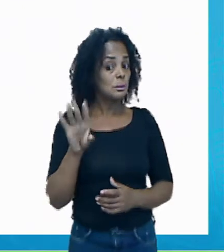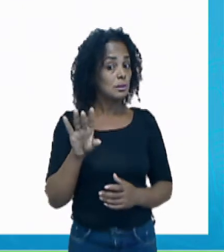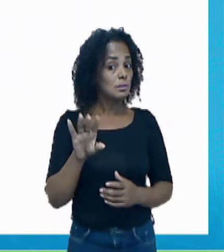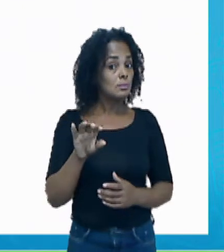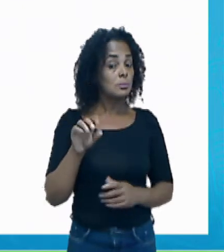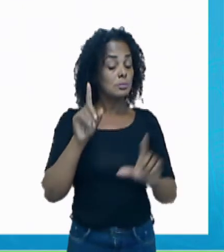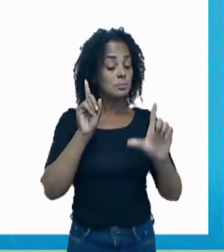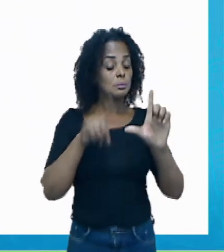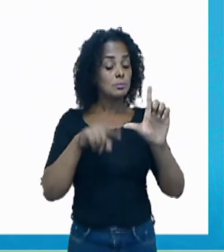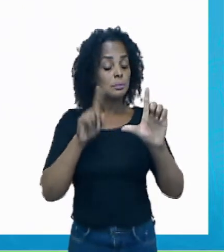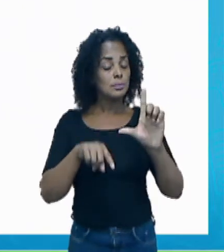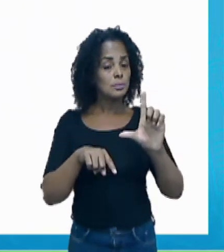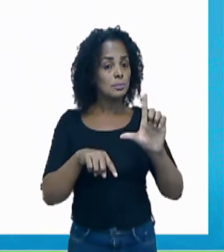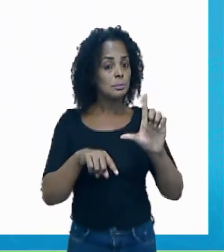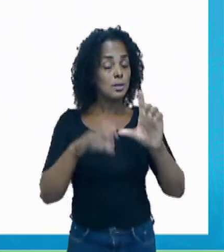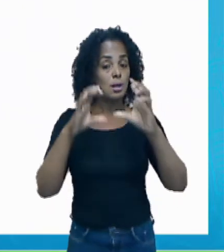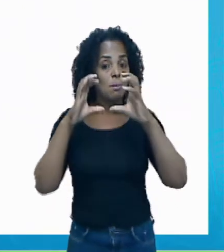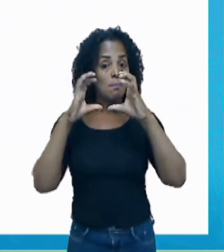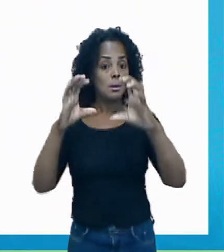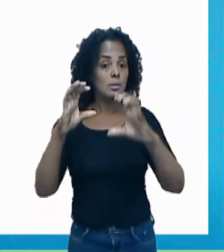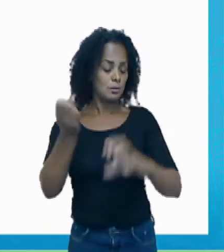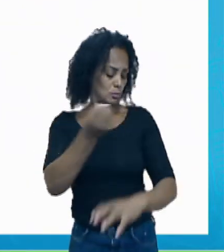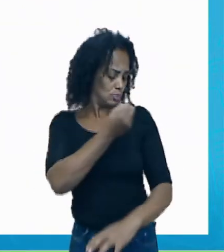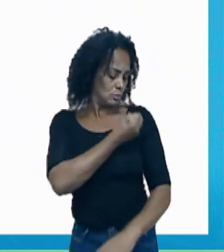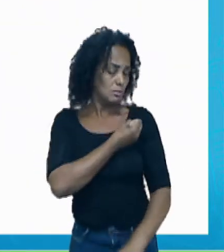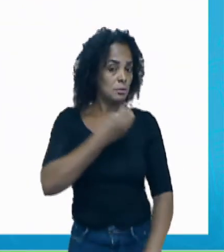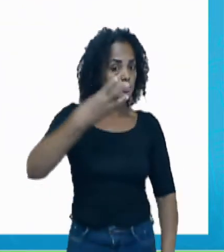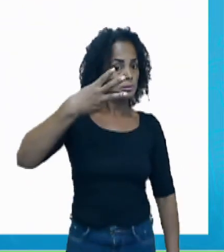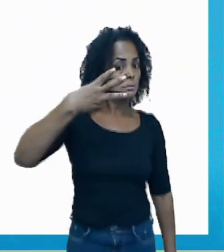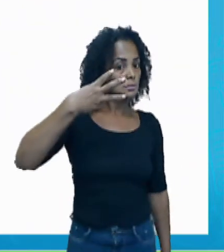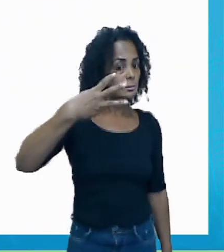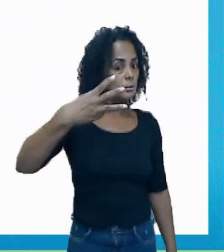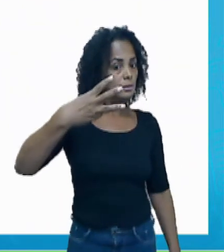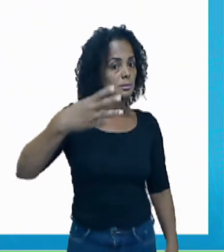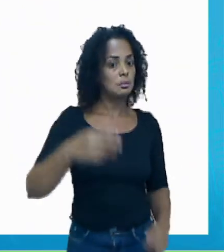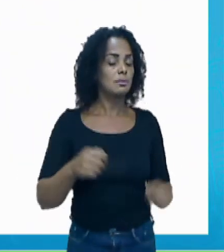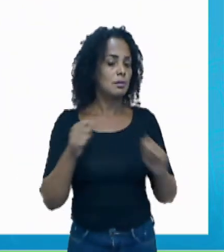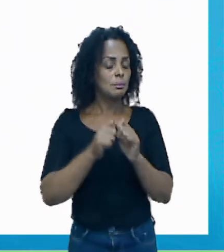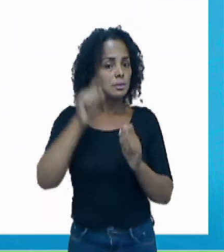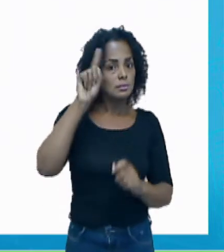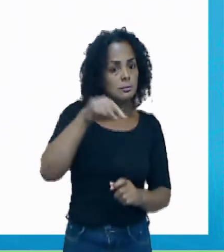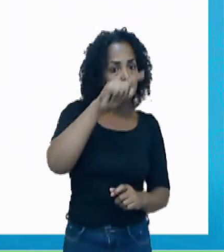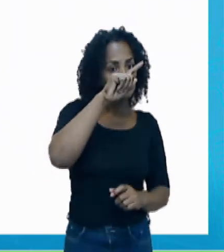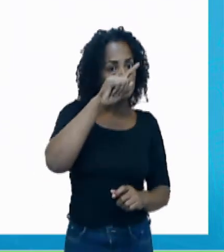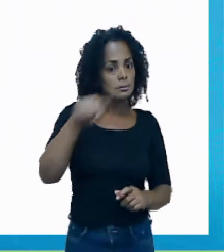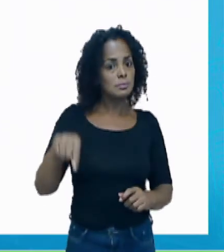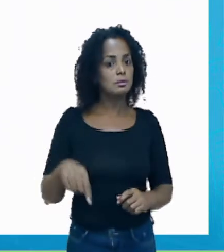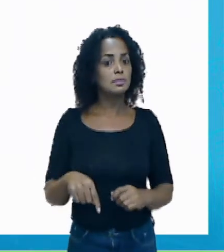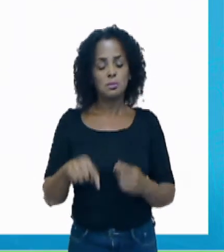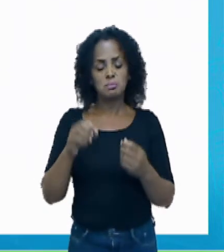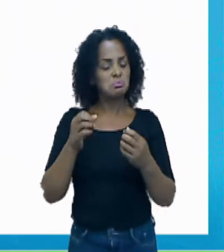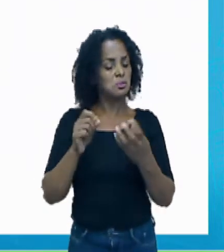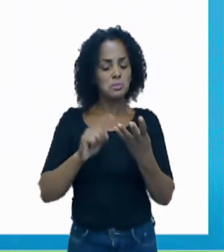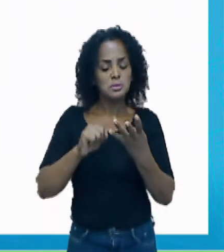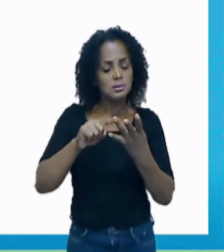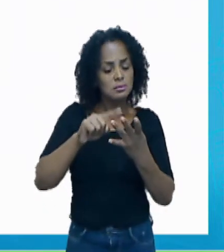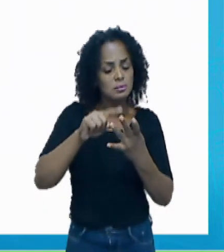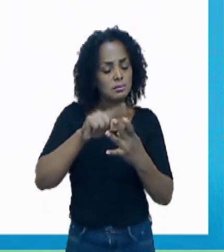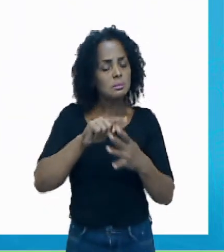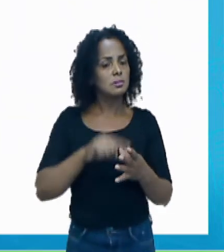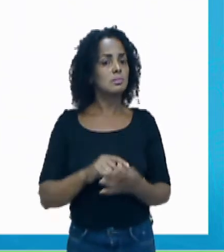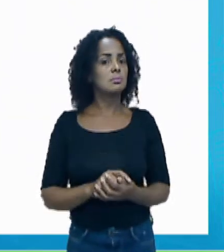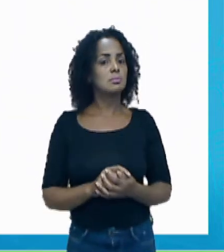o balão de número 3. Vai fazendo uma cruzinha aí, ou contando nos seus dedos.